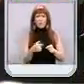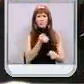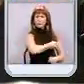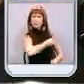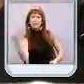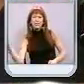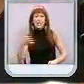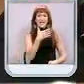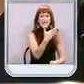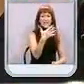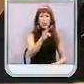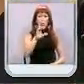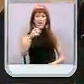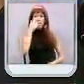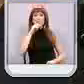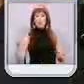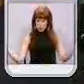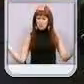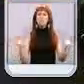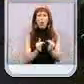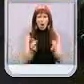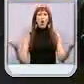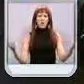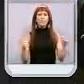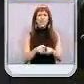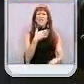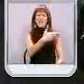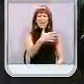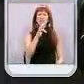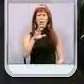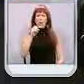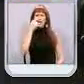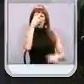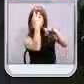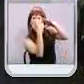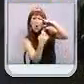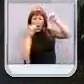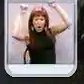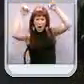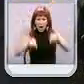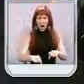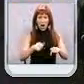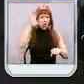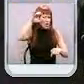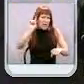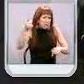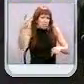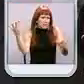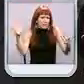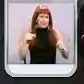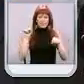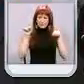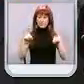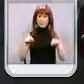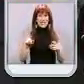pessoas. Sim, estamos preparados para receber 140 pessoas. Ou seja, 140 mergulhadores que vão para debaixo da água. Seja a chover ou não, o que é certo